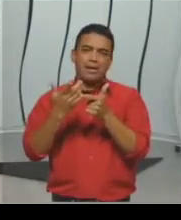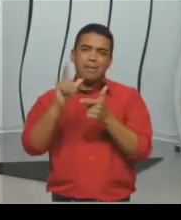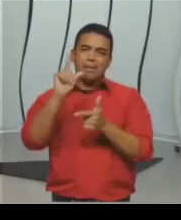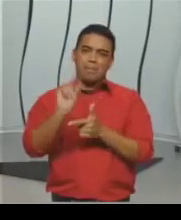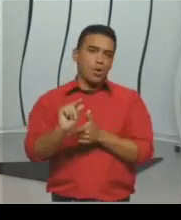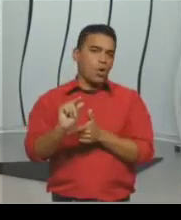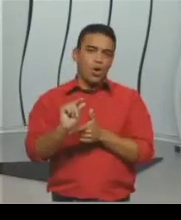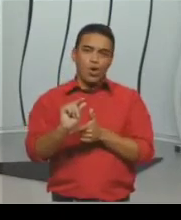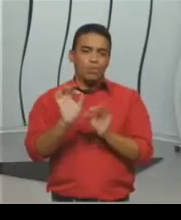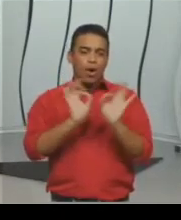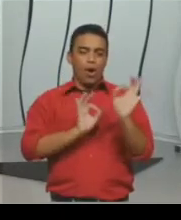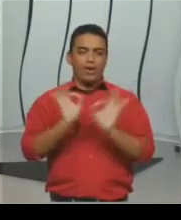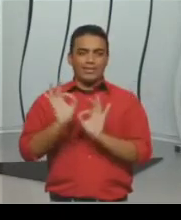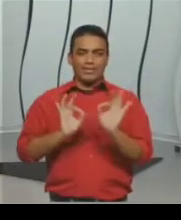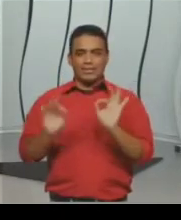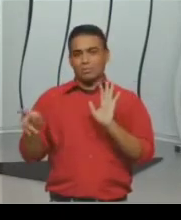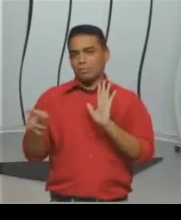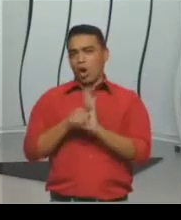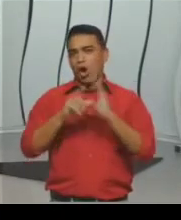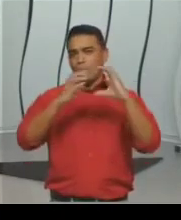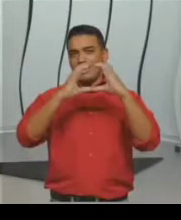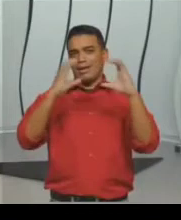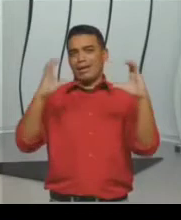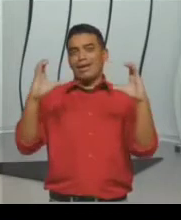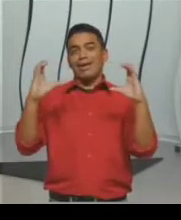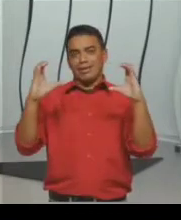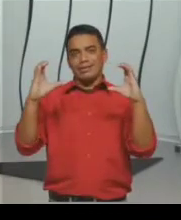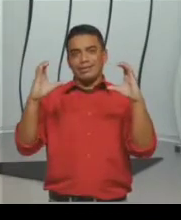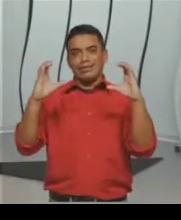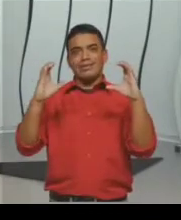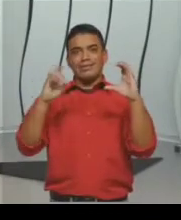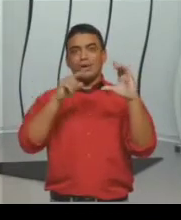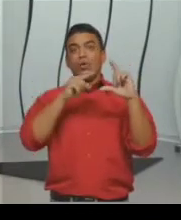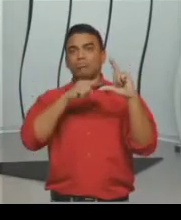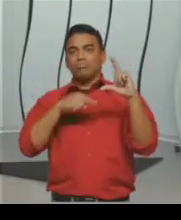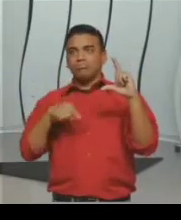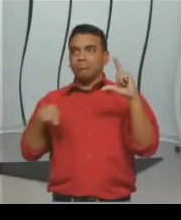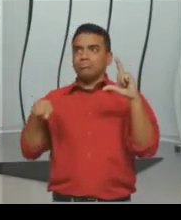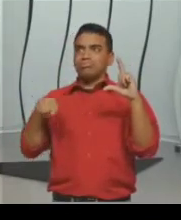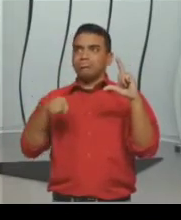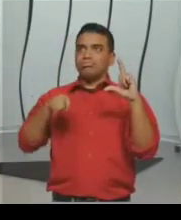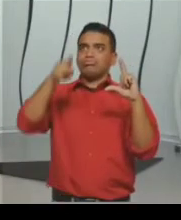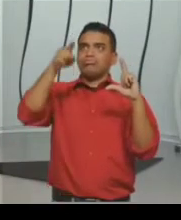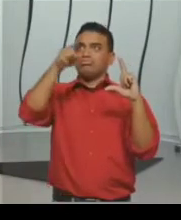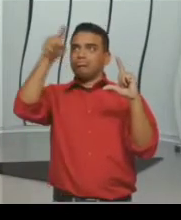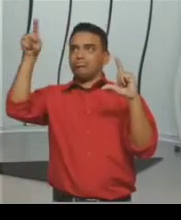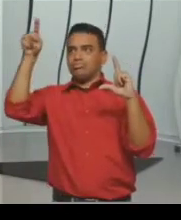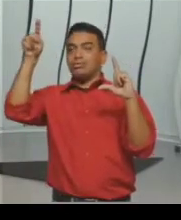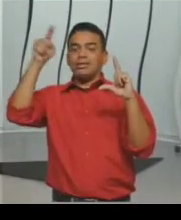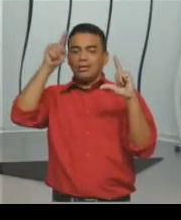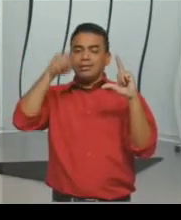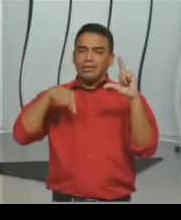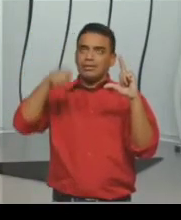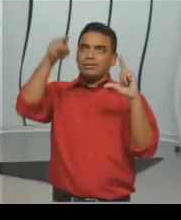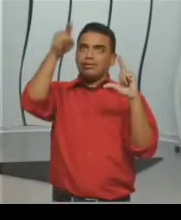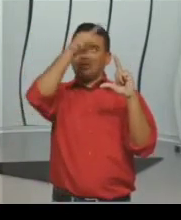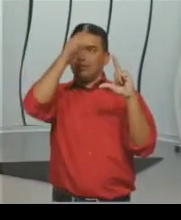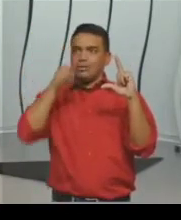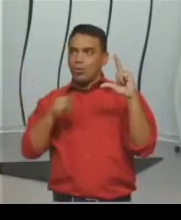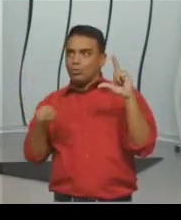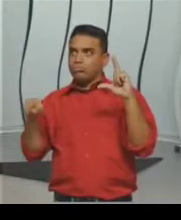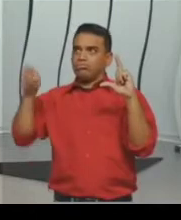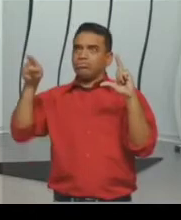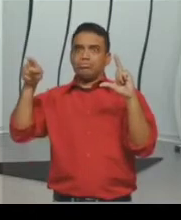se ligar o sistema. Nós vamos ter outro caminho para essa corrente elétrica percorrer, outro caminho para os